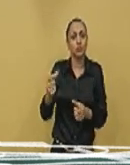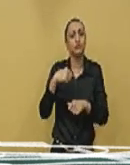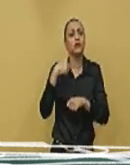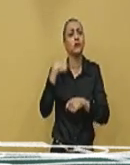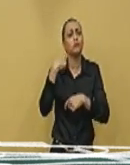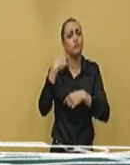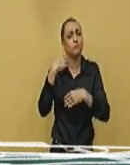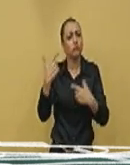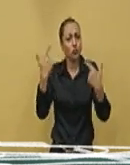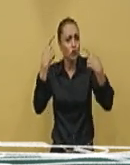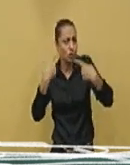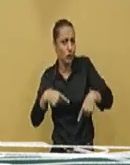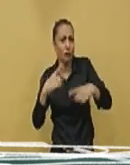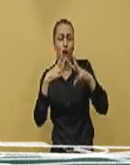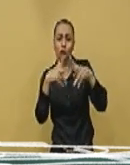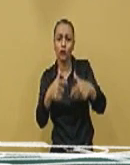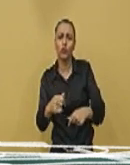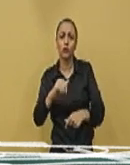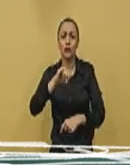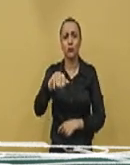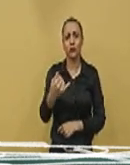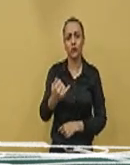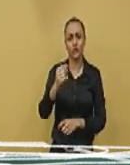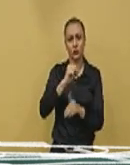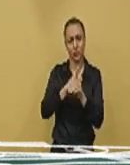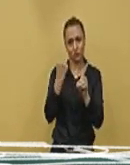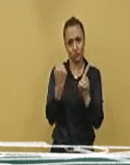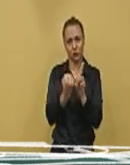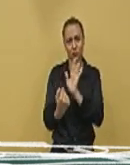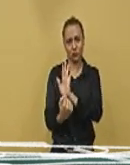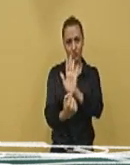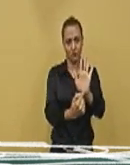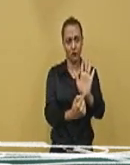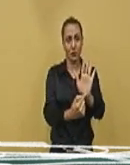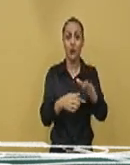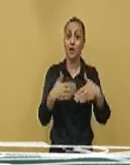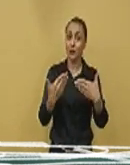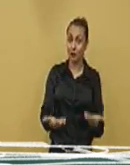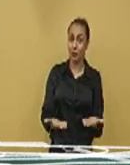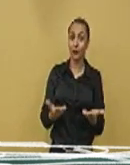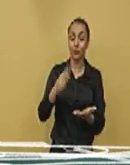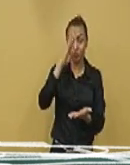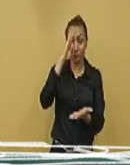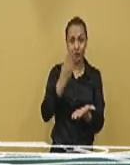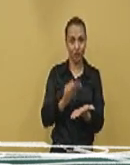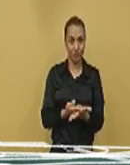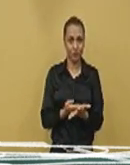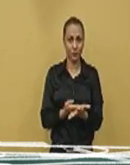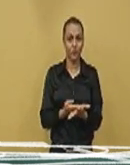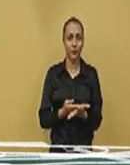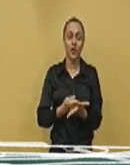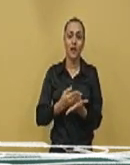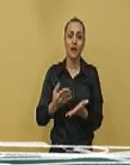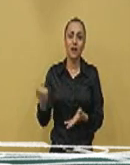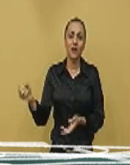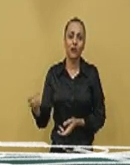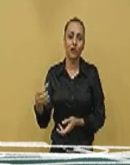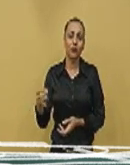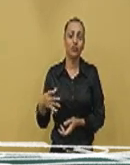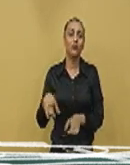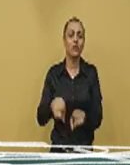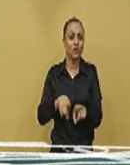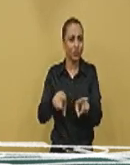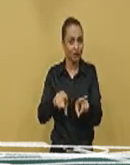desafios e perante as oportunidades que a própria sociedade lhe apresenta. E é nisso que nós acreditamos. A modernização também se